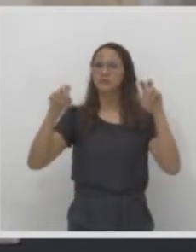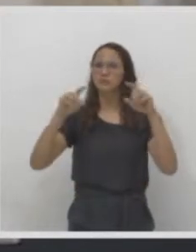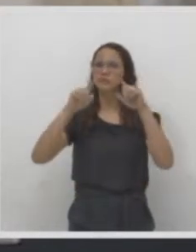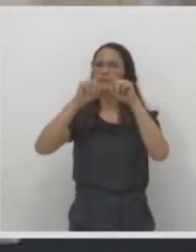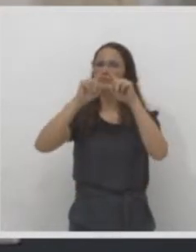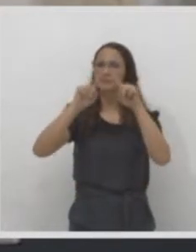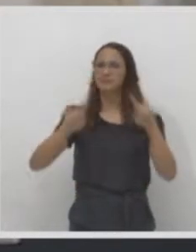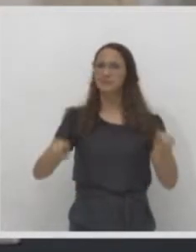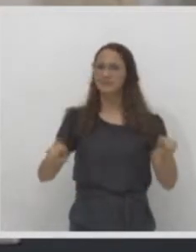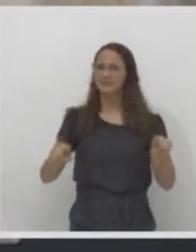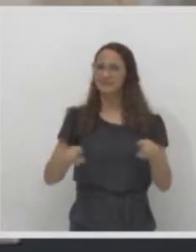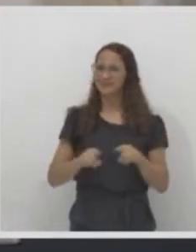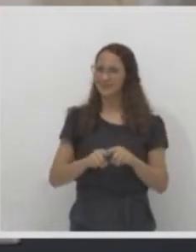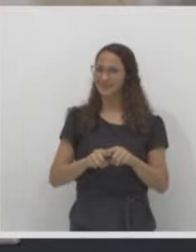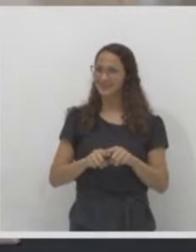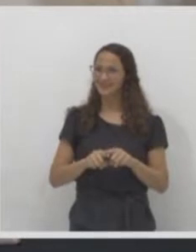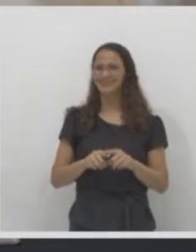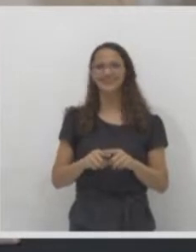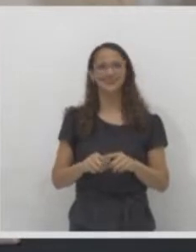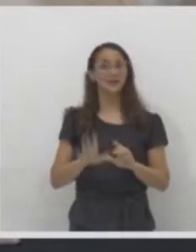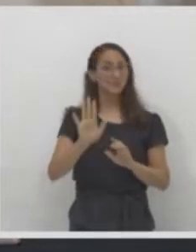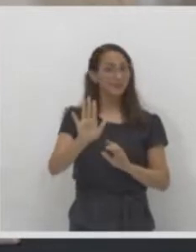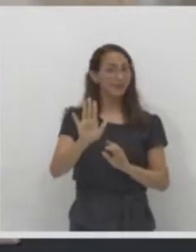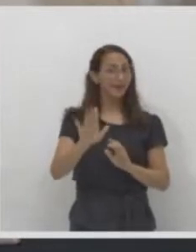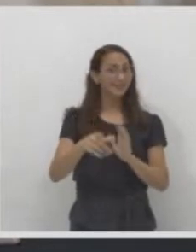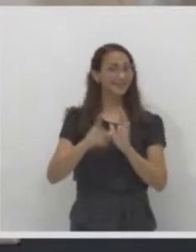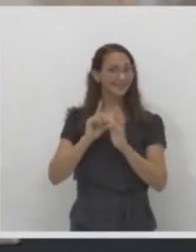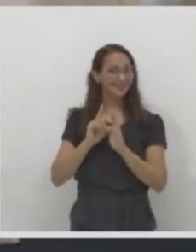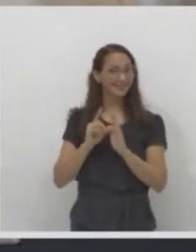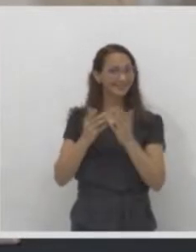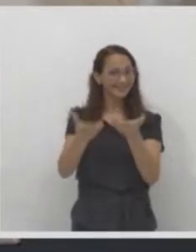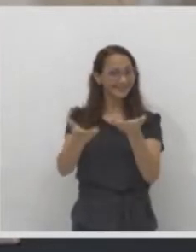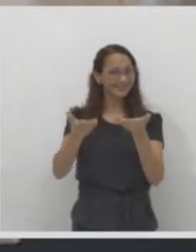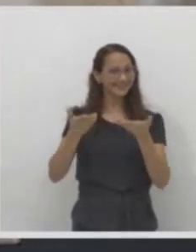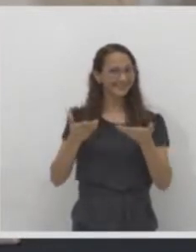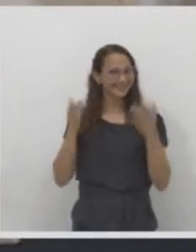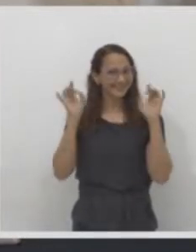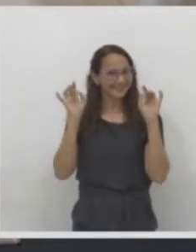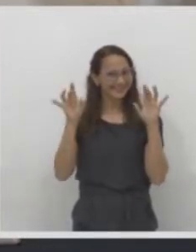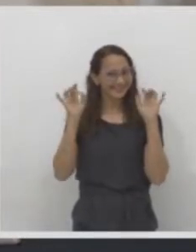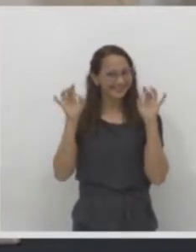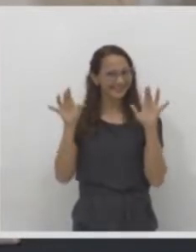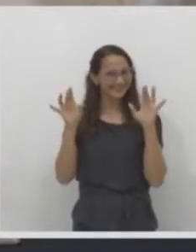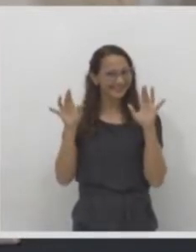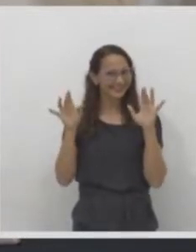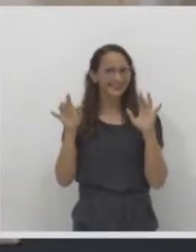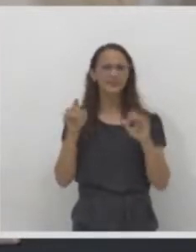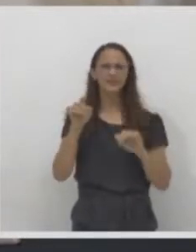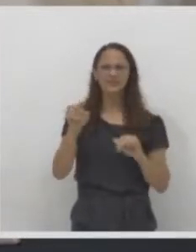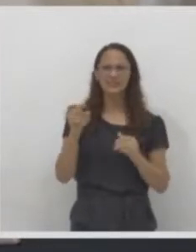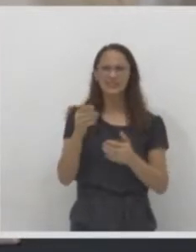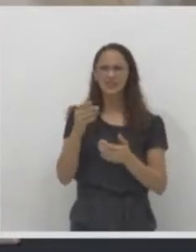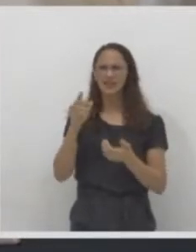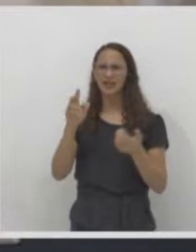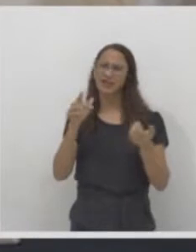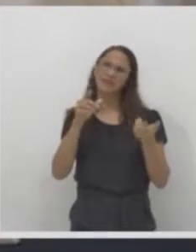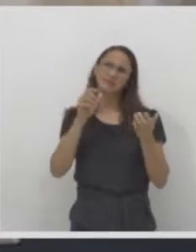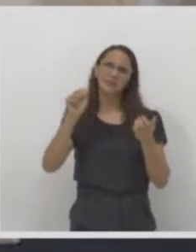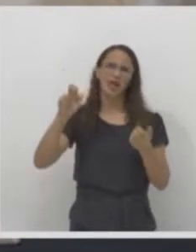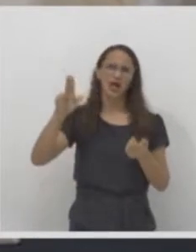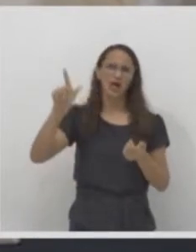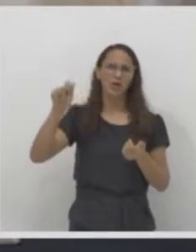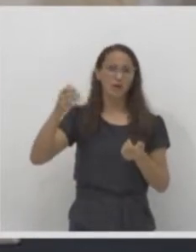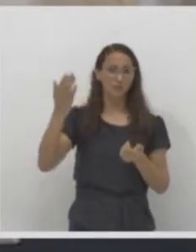de começarmos, eu quero te fazer um convite especial. Caso você tenha perdido alguma aula anterior, você